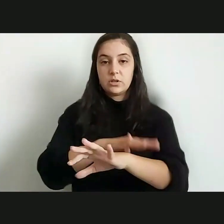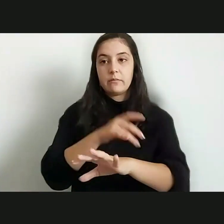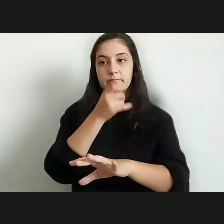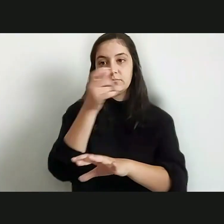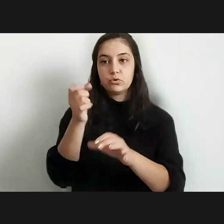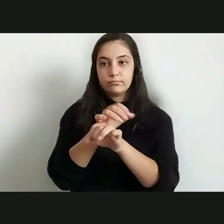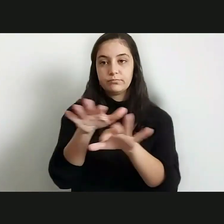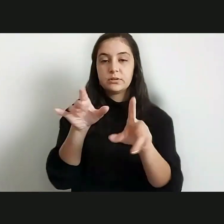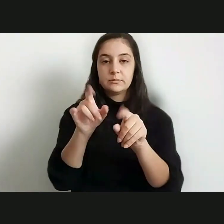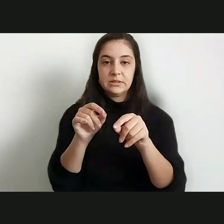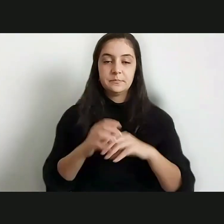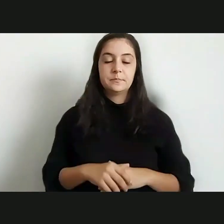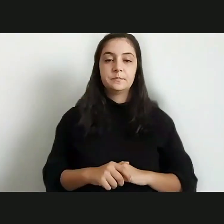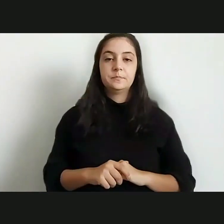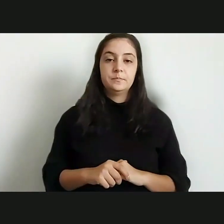cidadãos.